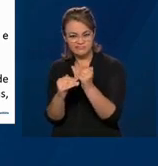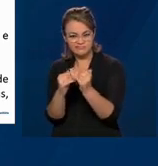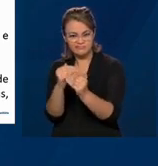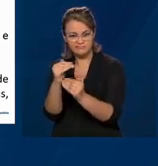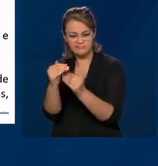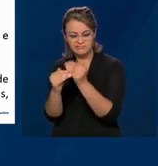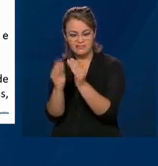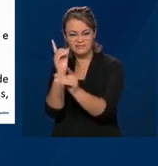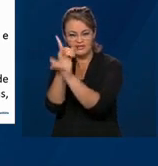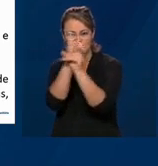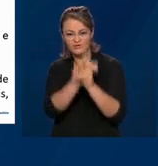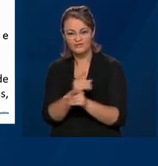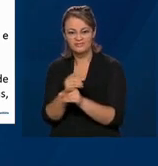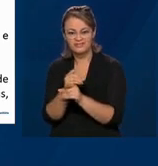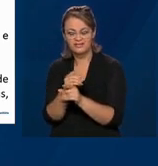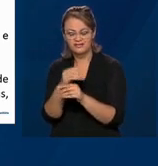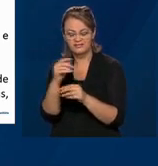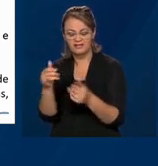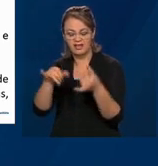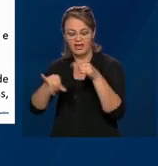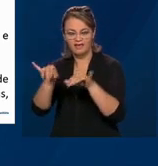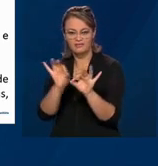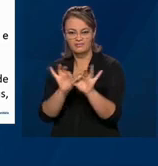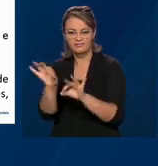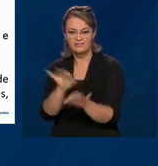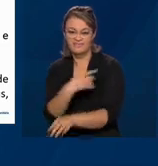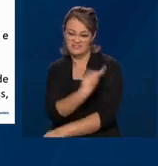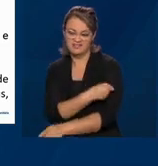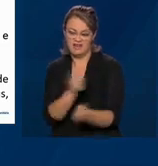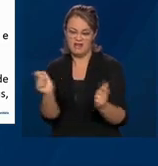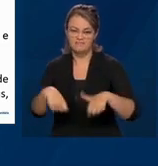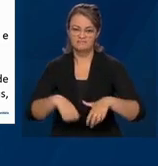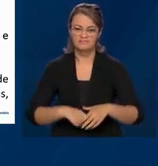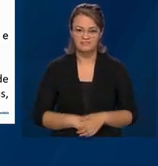as vacinas que vão ser produzidas em larga escala.